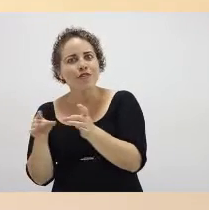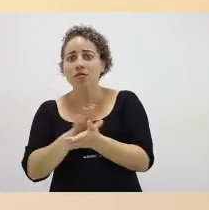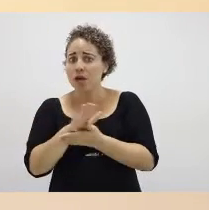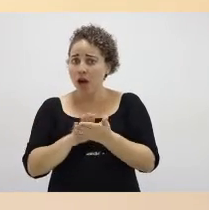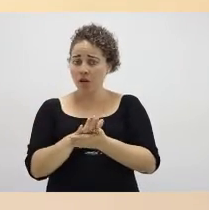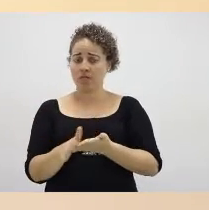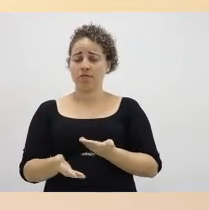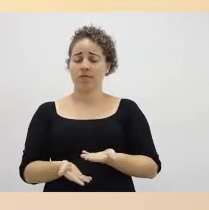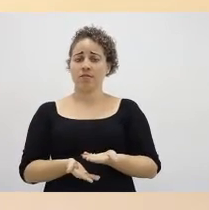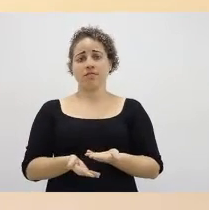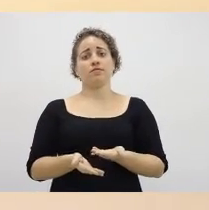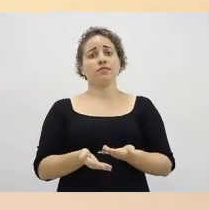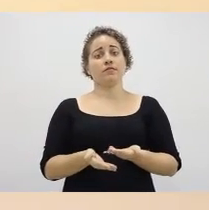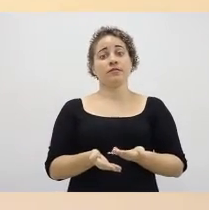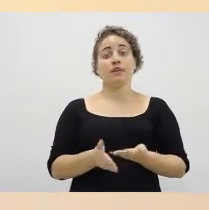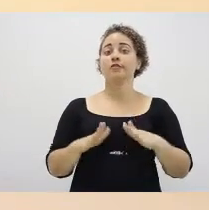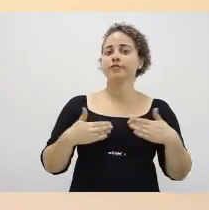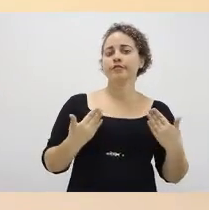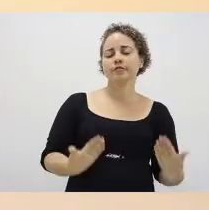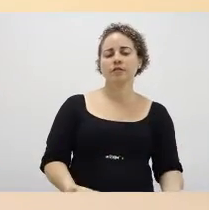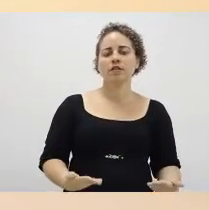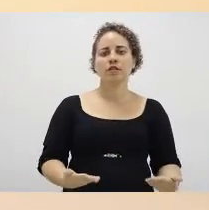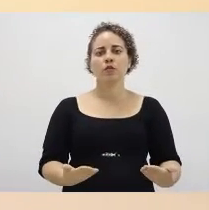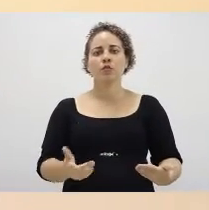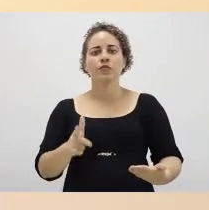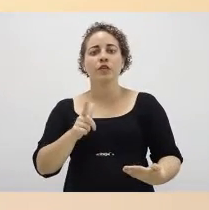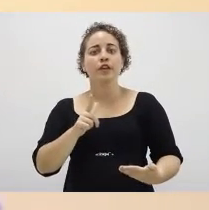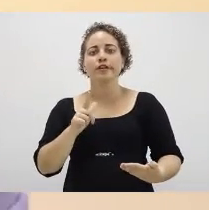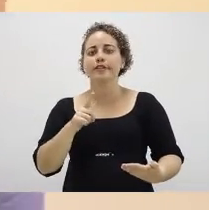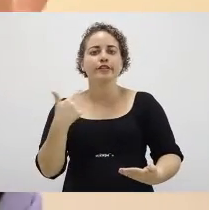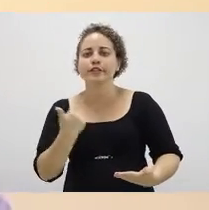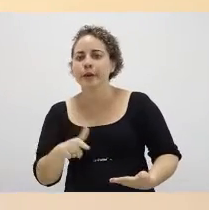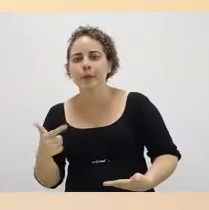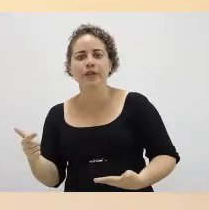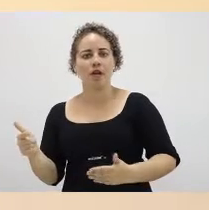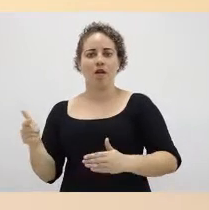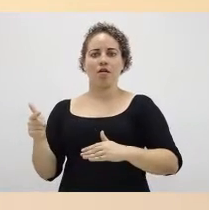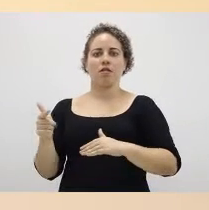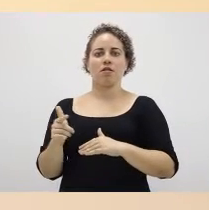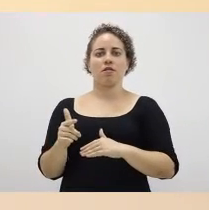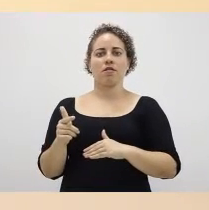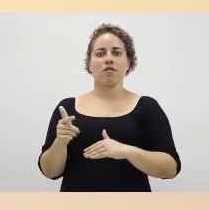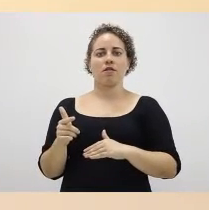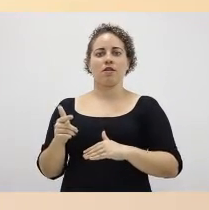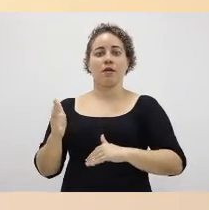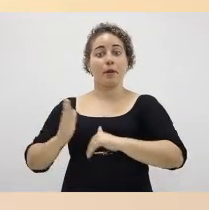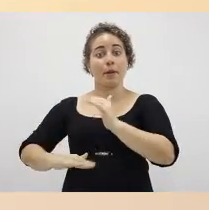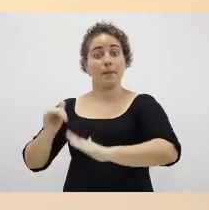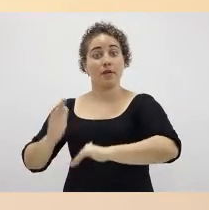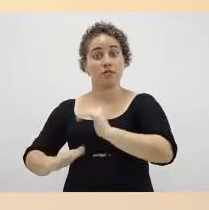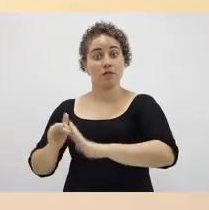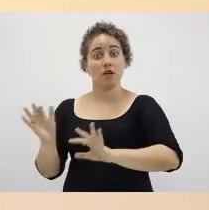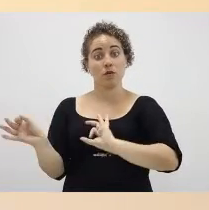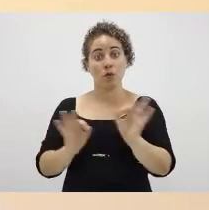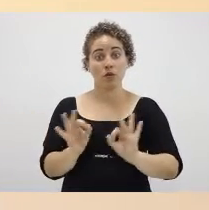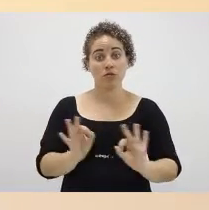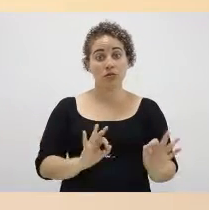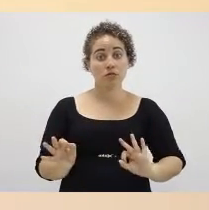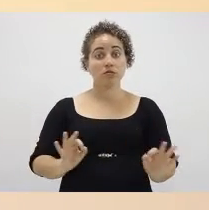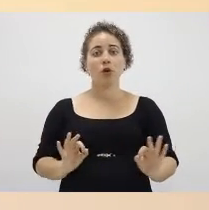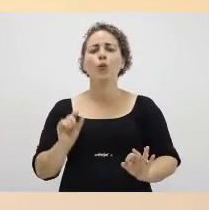mesma forma, se a gente não tem uma capacidade instalada adequada, aí você me pergunta, o